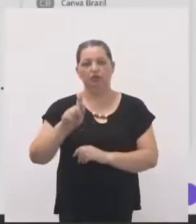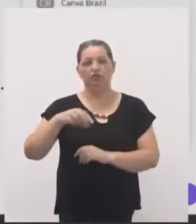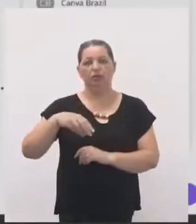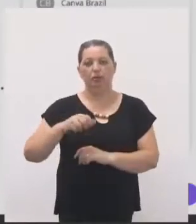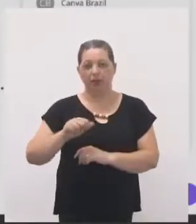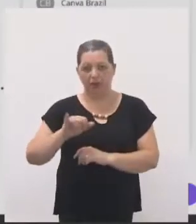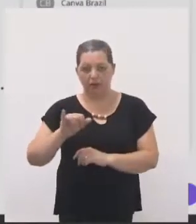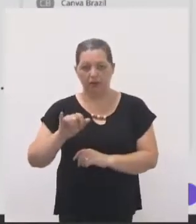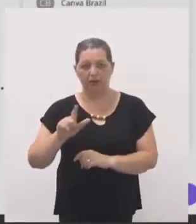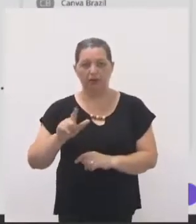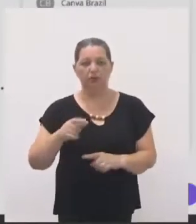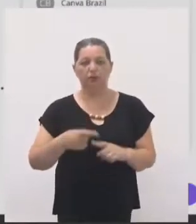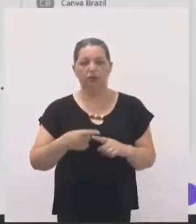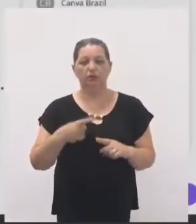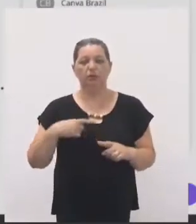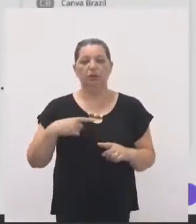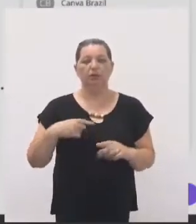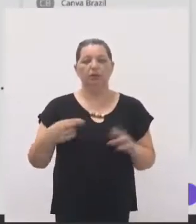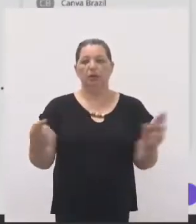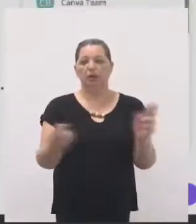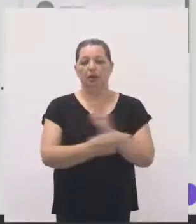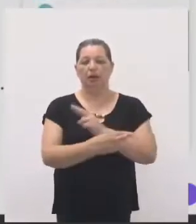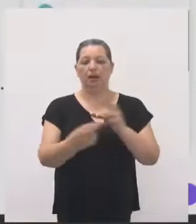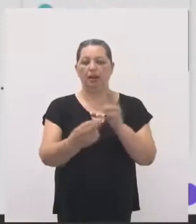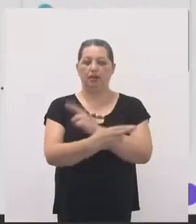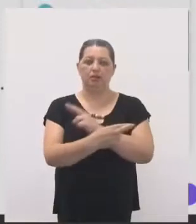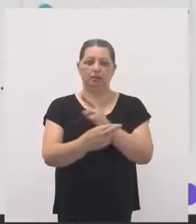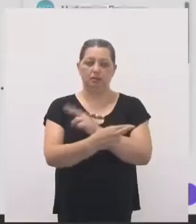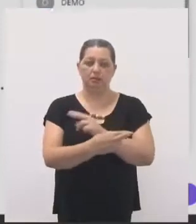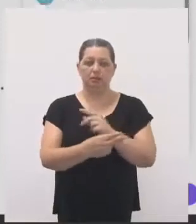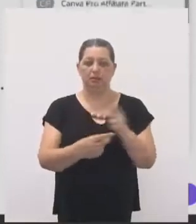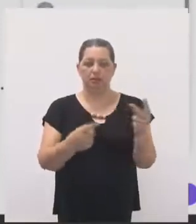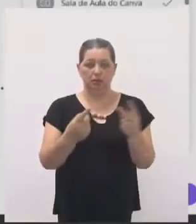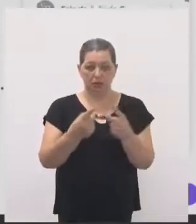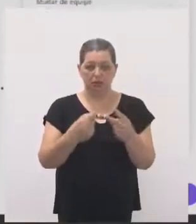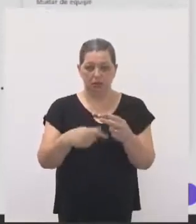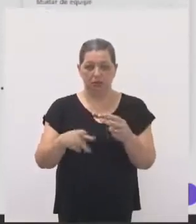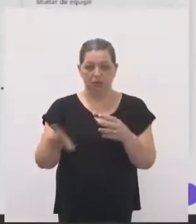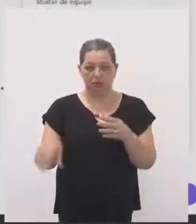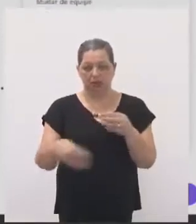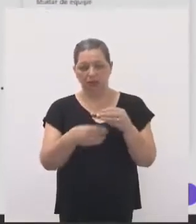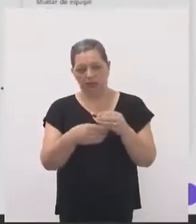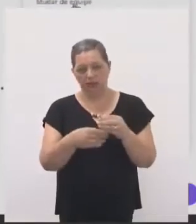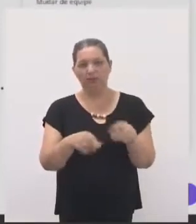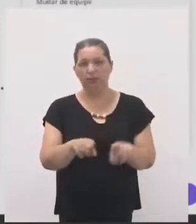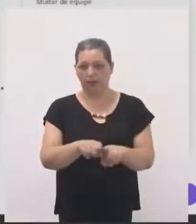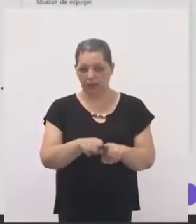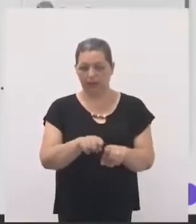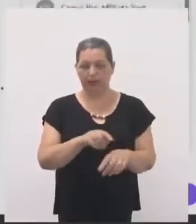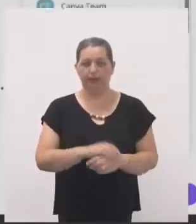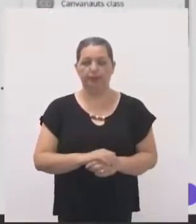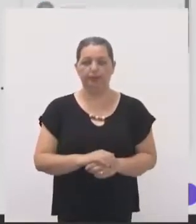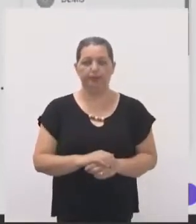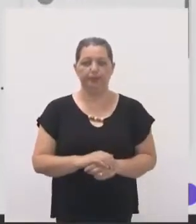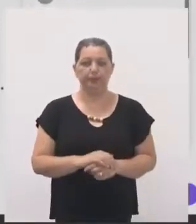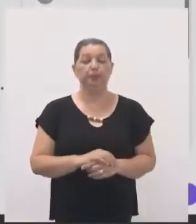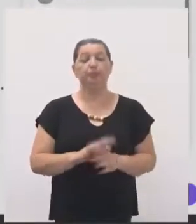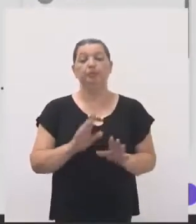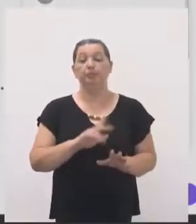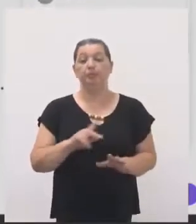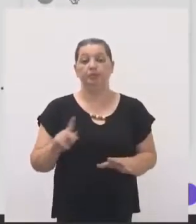professor, ele vê uma relação com aquelas duas contas, ele coloca aquela conta aqui também, tá? Então, o